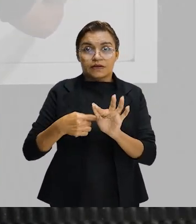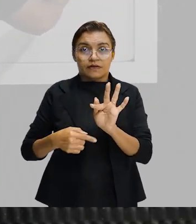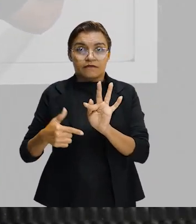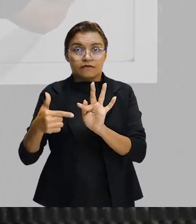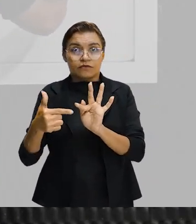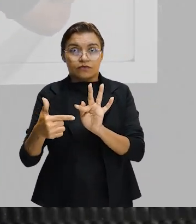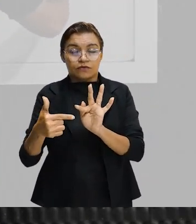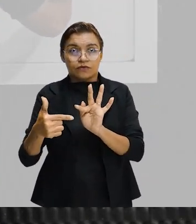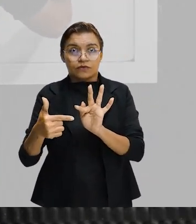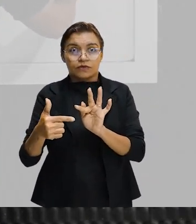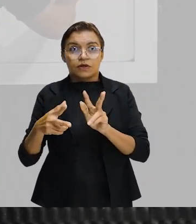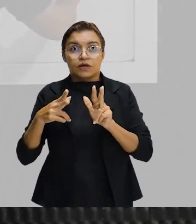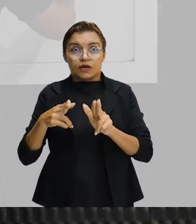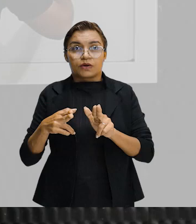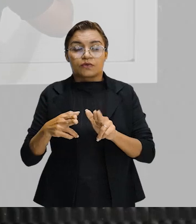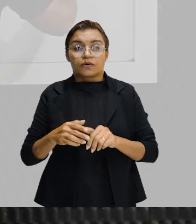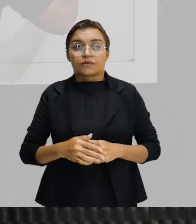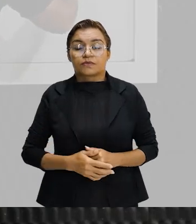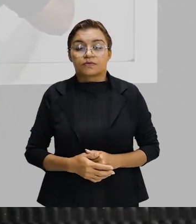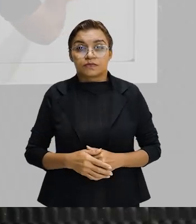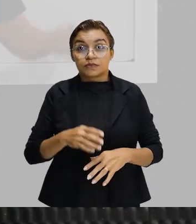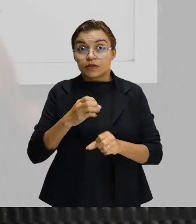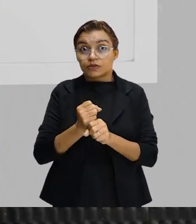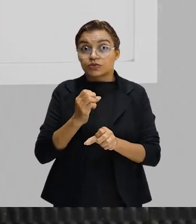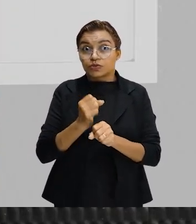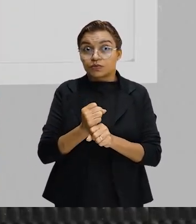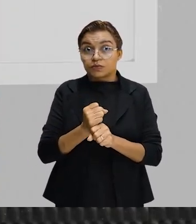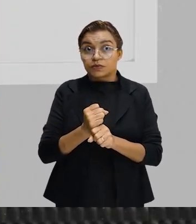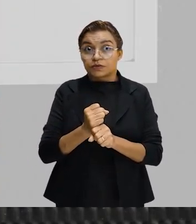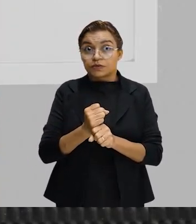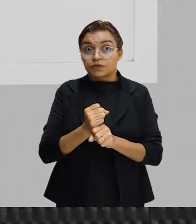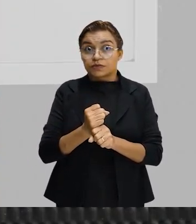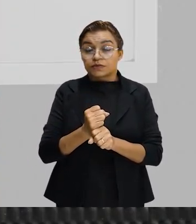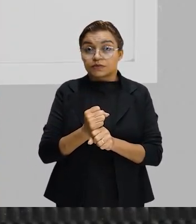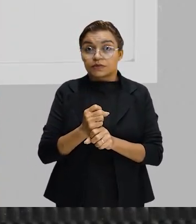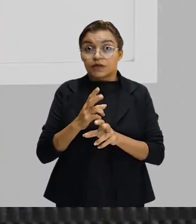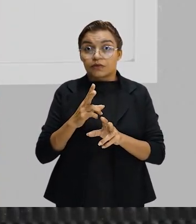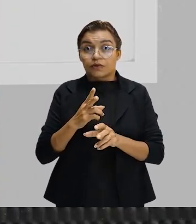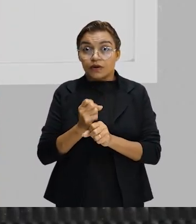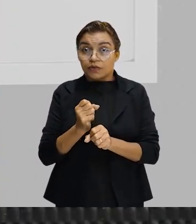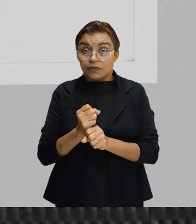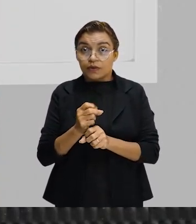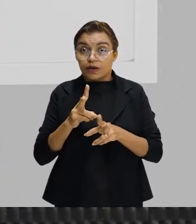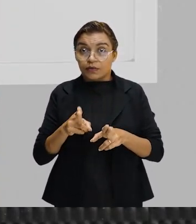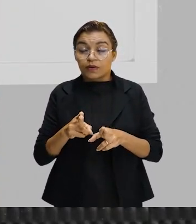tem que ser igual, a soma delas, tem que ser igual a F3.